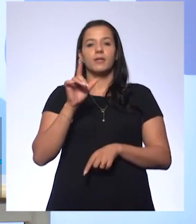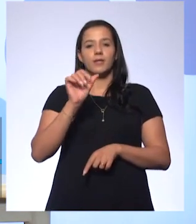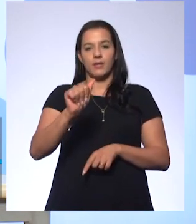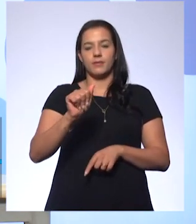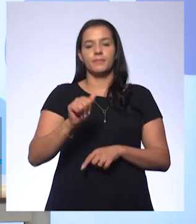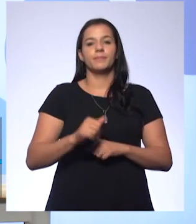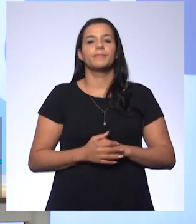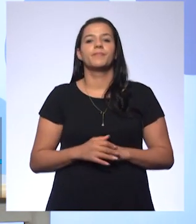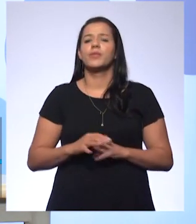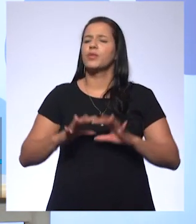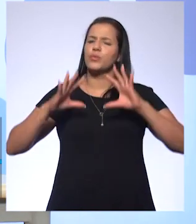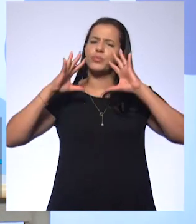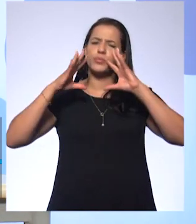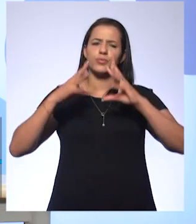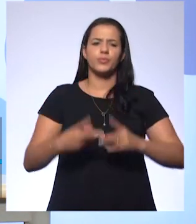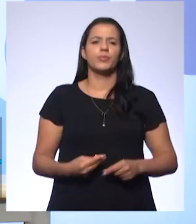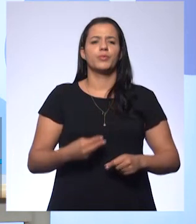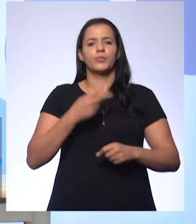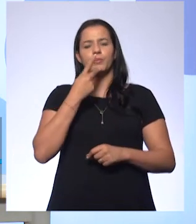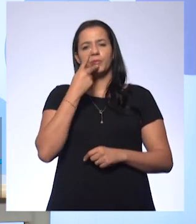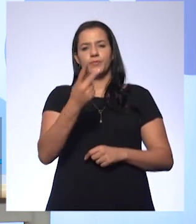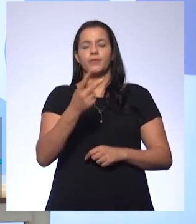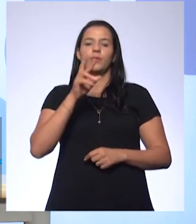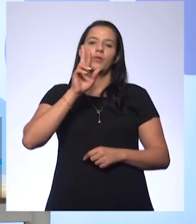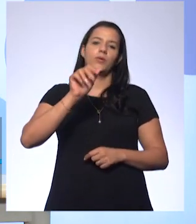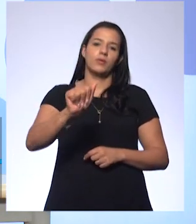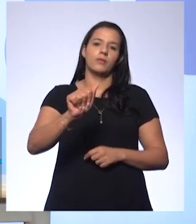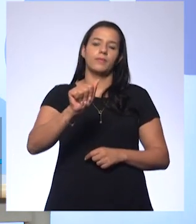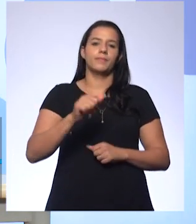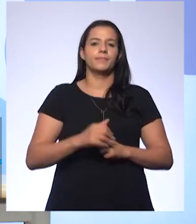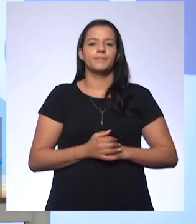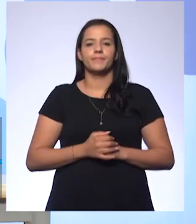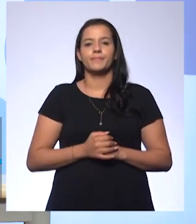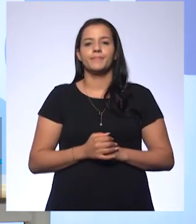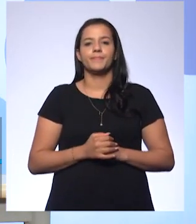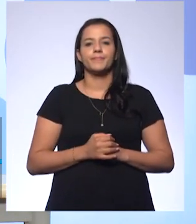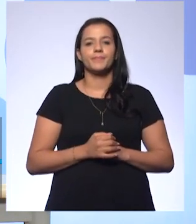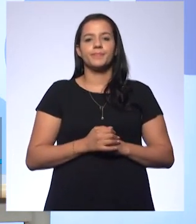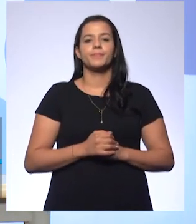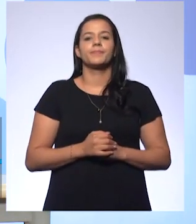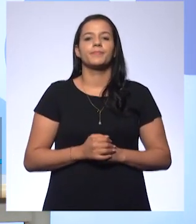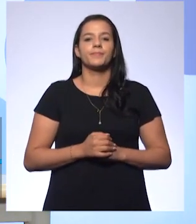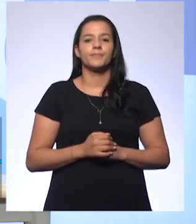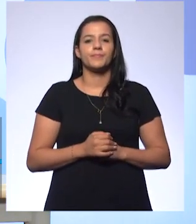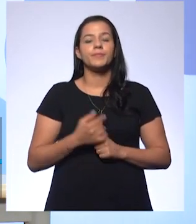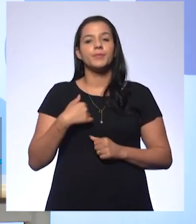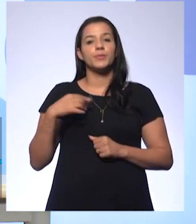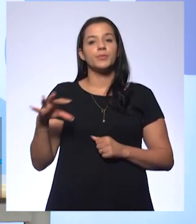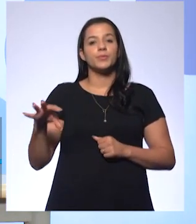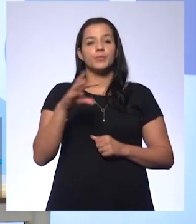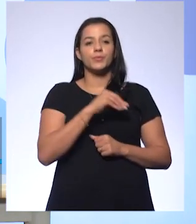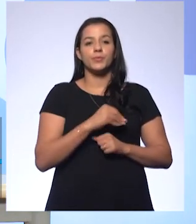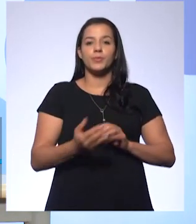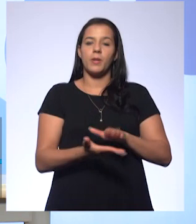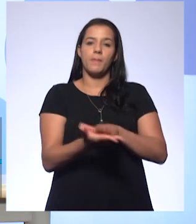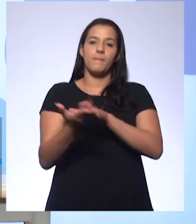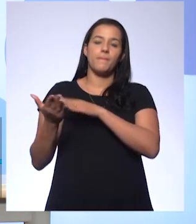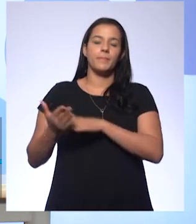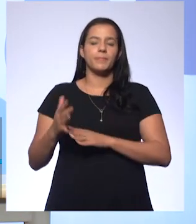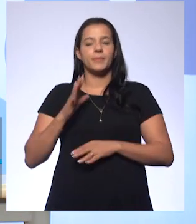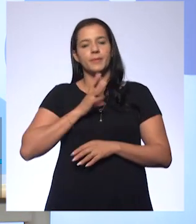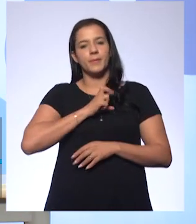de Barueri também citou que é a letra A. Professora Viviane citou 61 e 147,